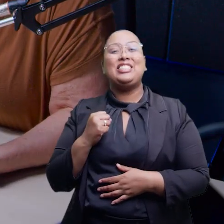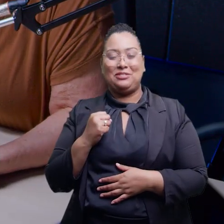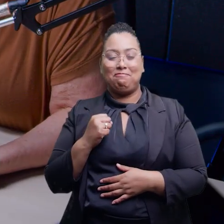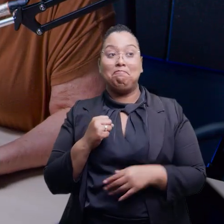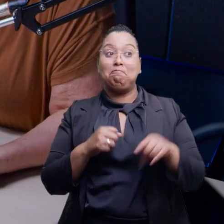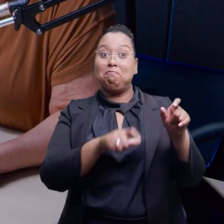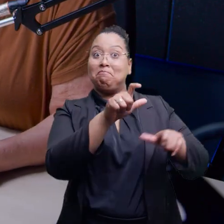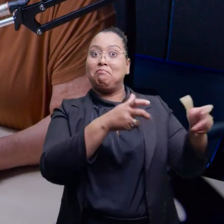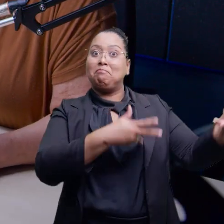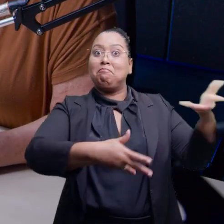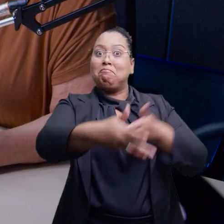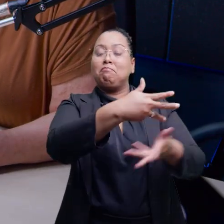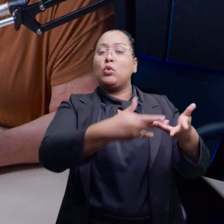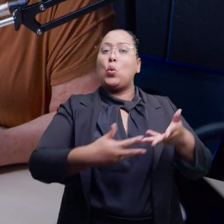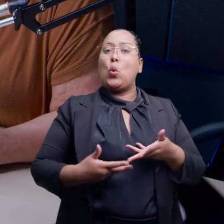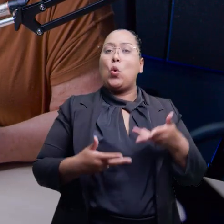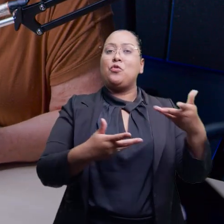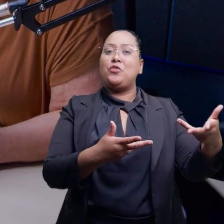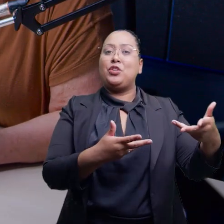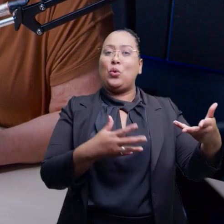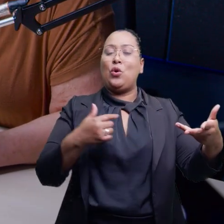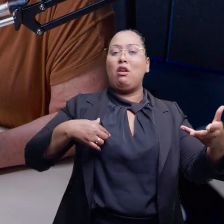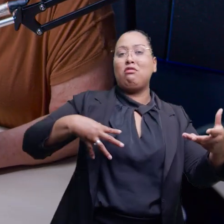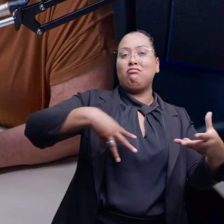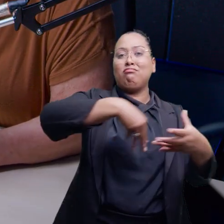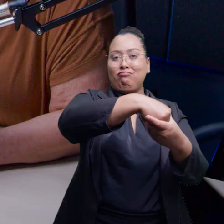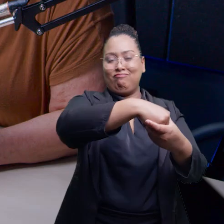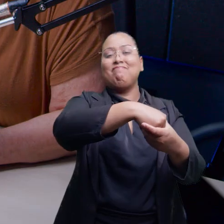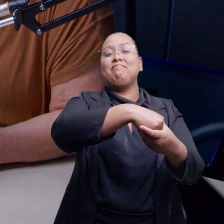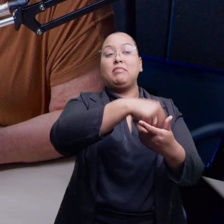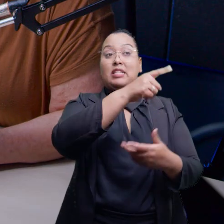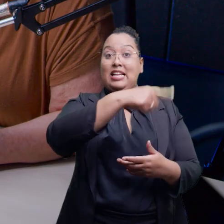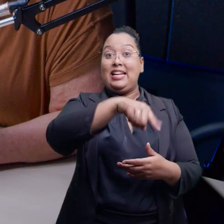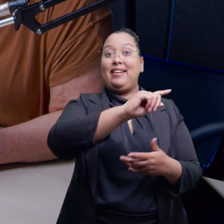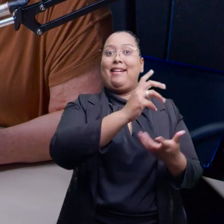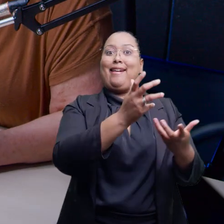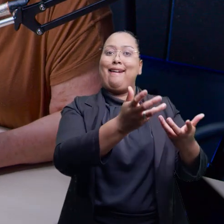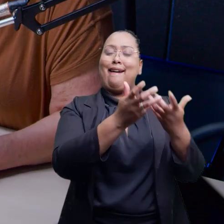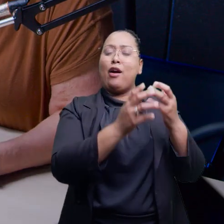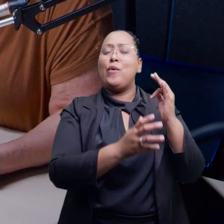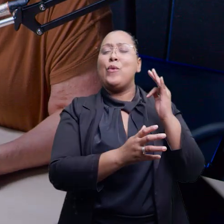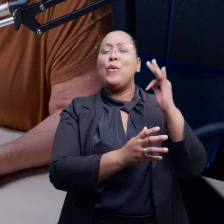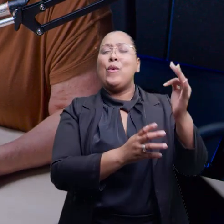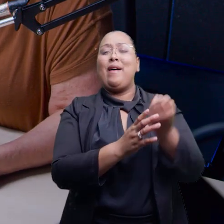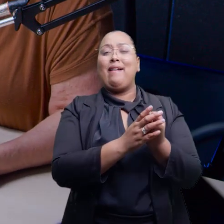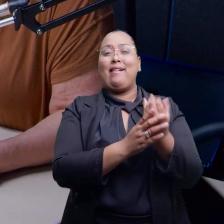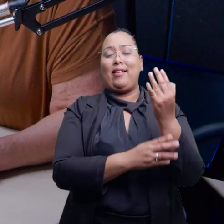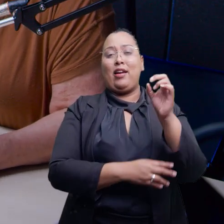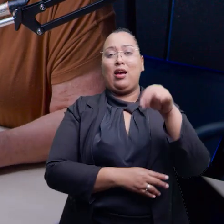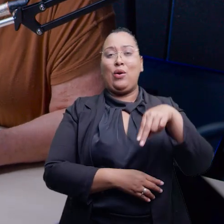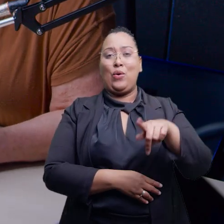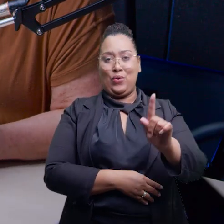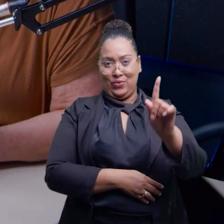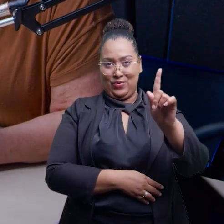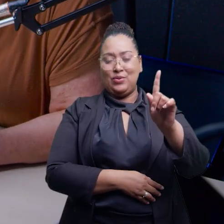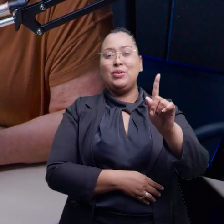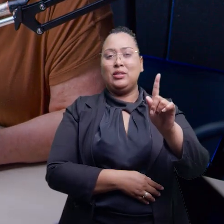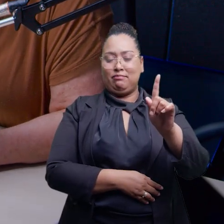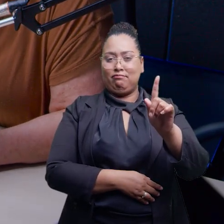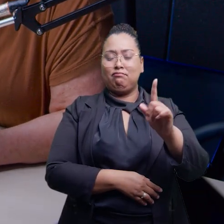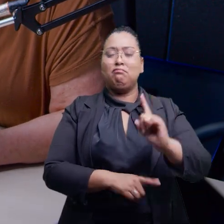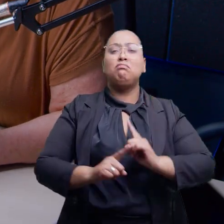fui convidada a entrar no grupo que pretendia criar essa ONG,